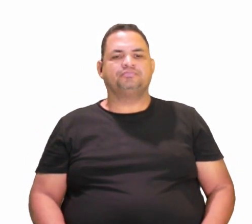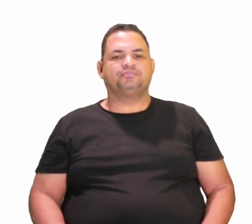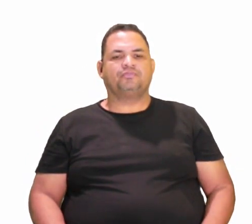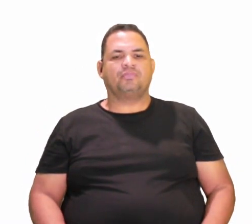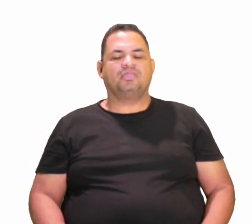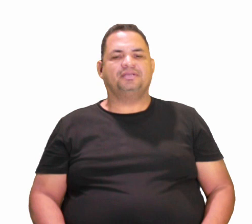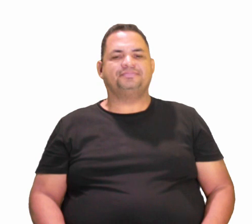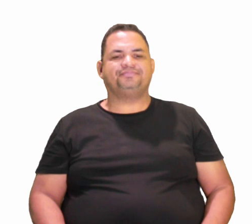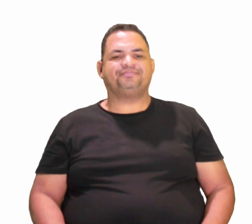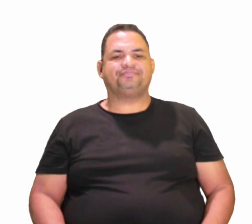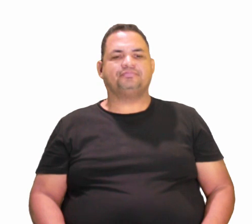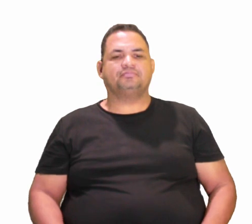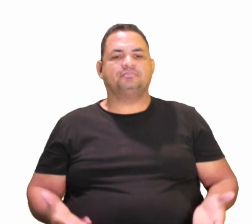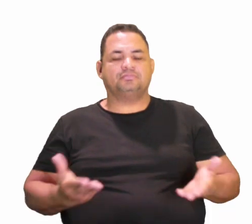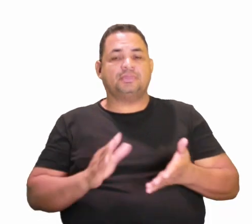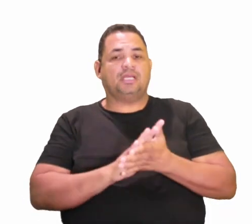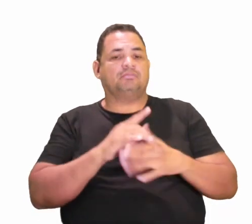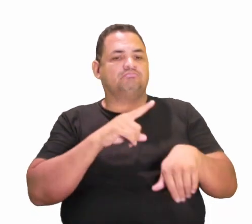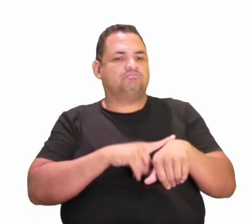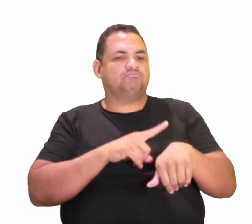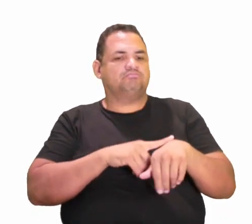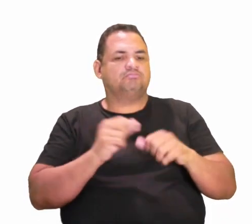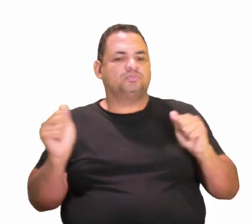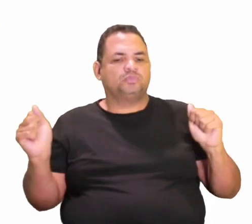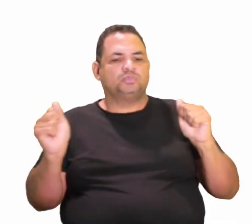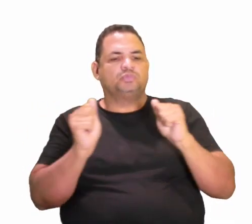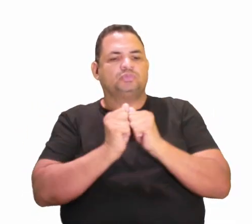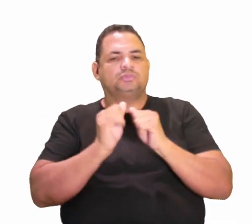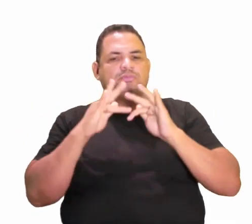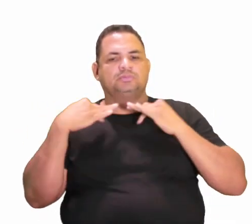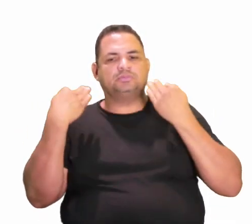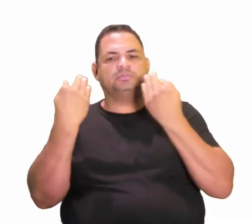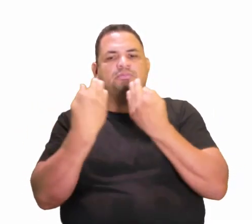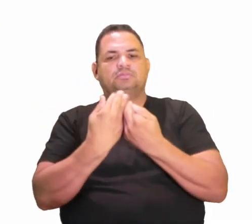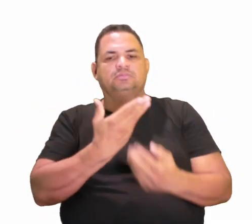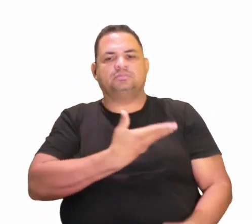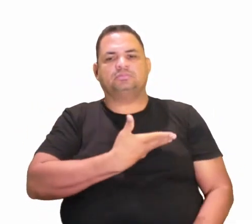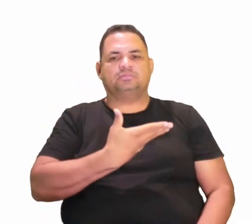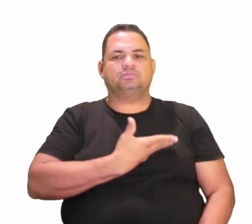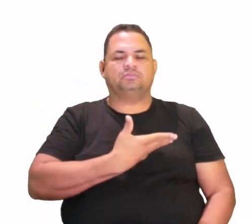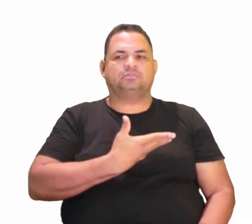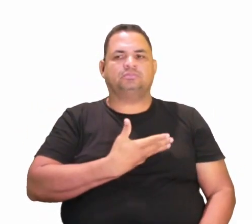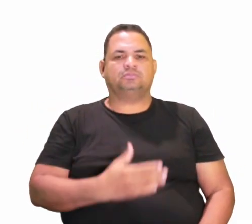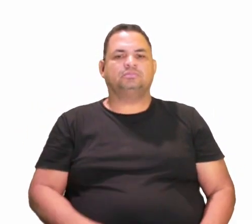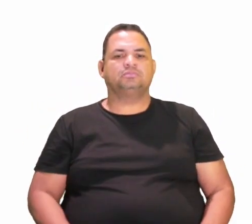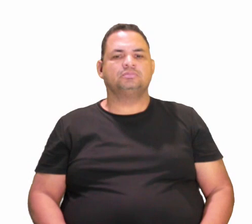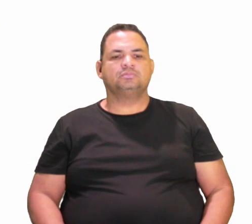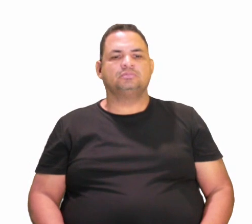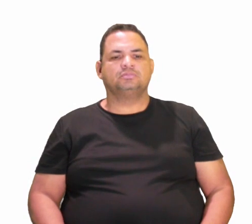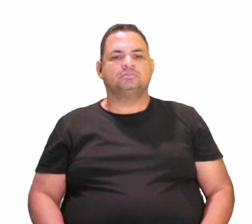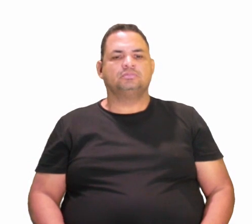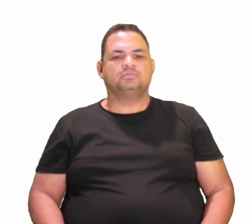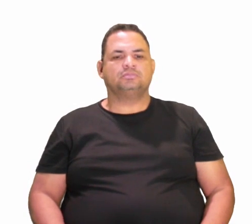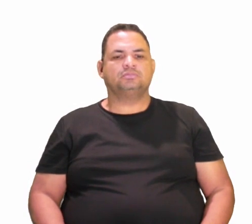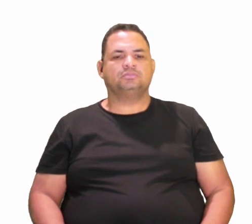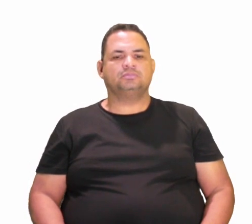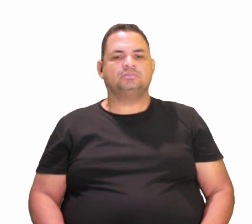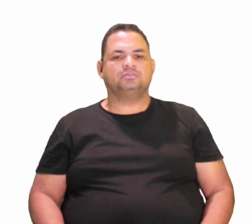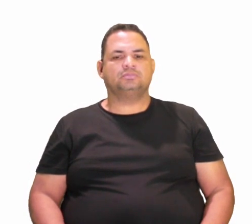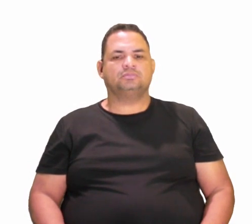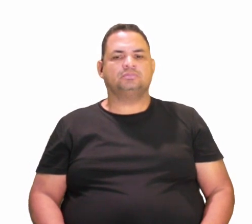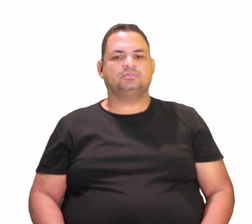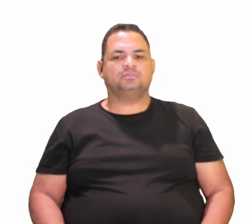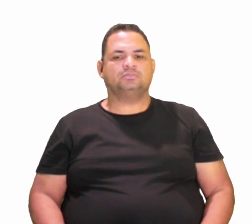and friends. É hora de o quê? De ficar junto com a família e amigos. It is an opportunity to